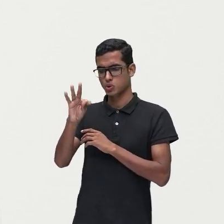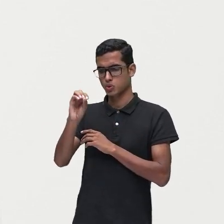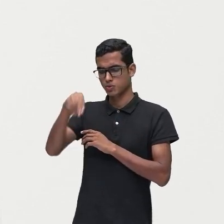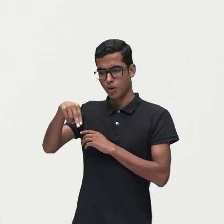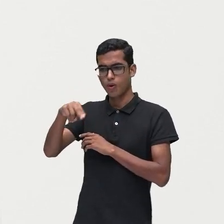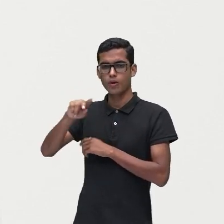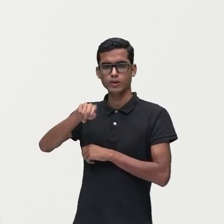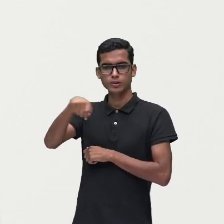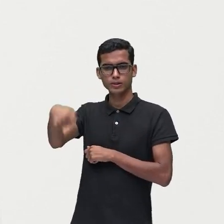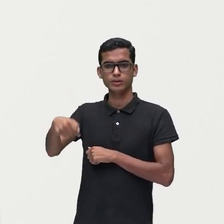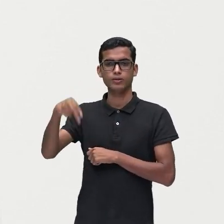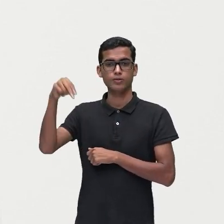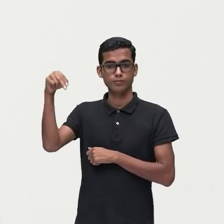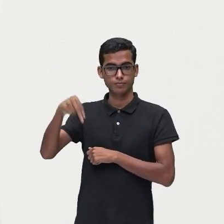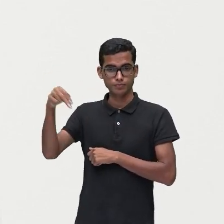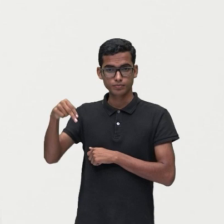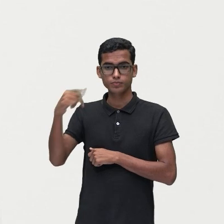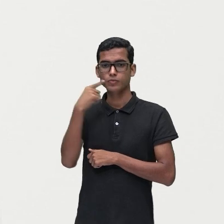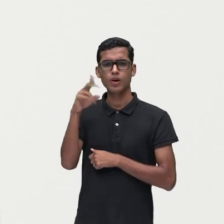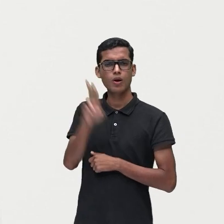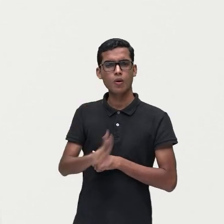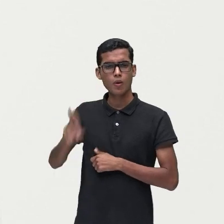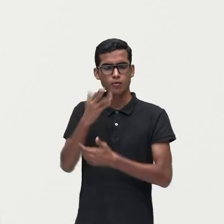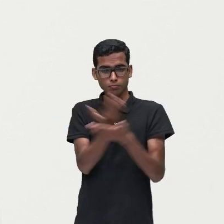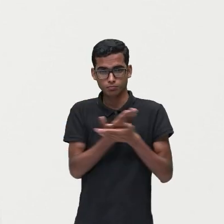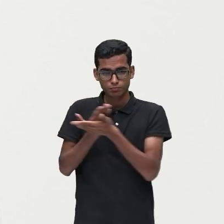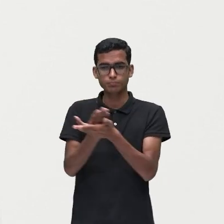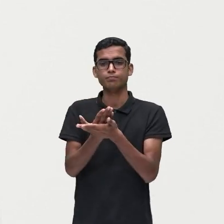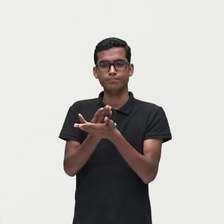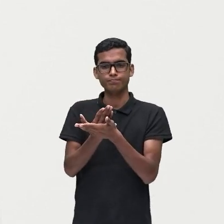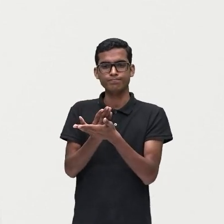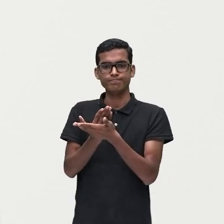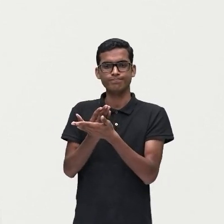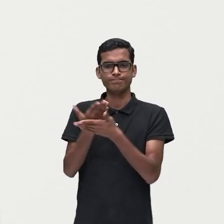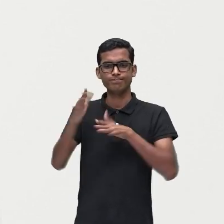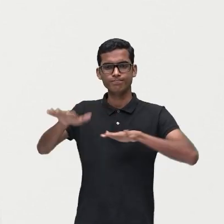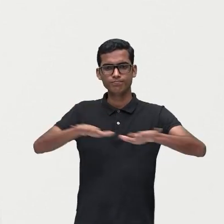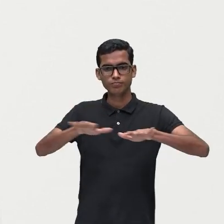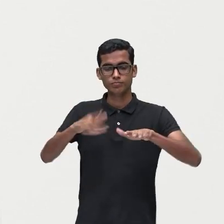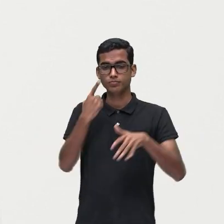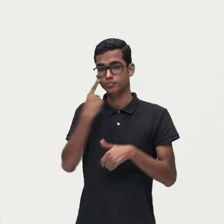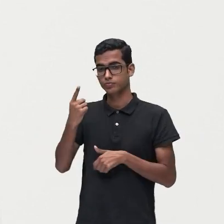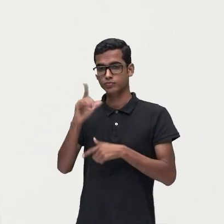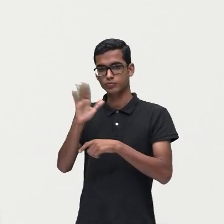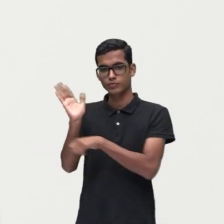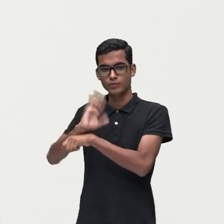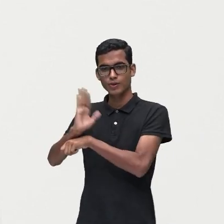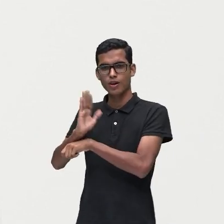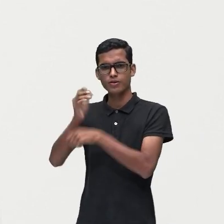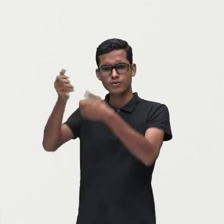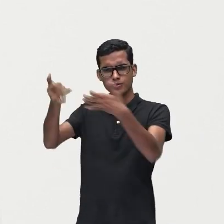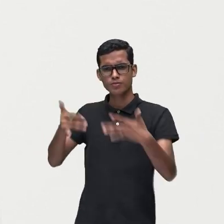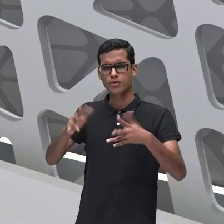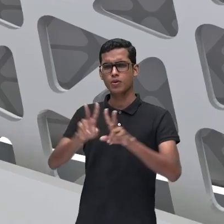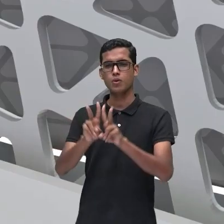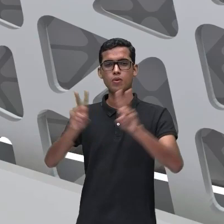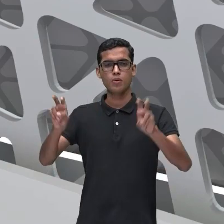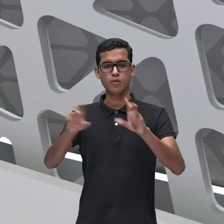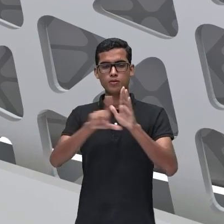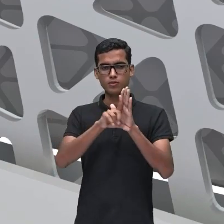largamente utilizadas para esse estudo do movimento. E eu trouxe um vídeo que vai falar rapidamente